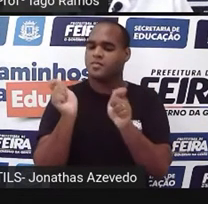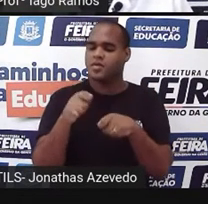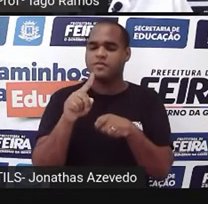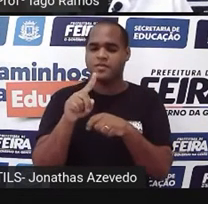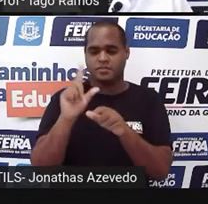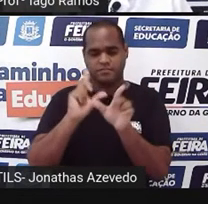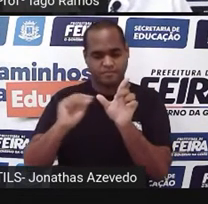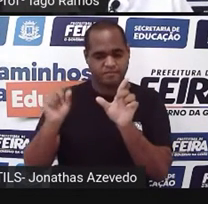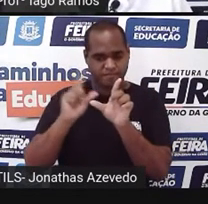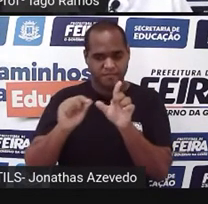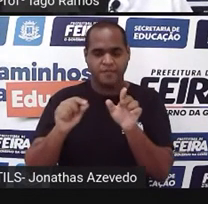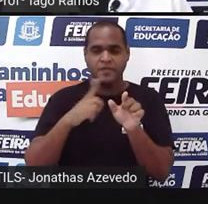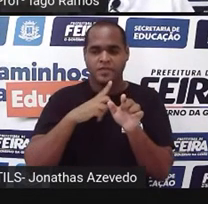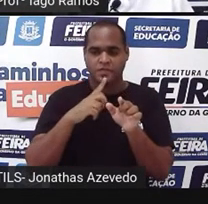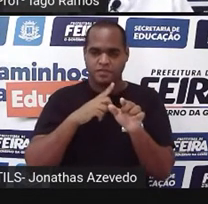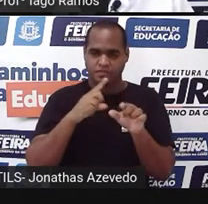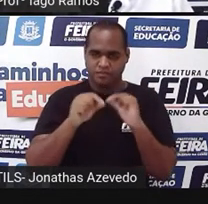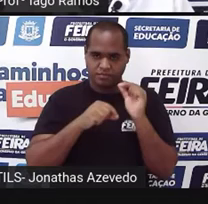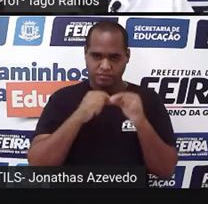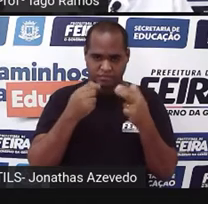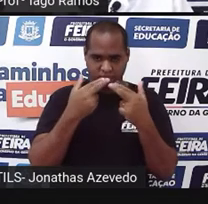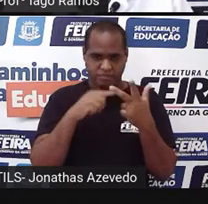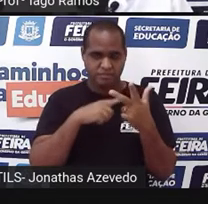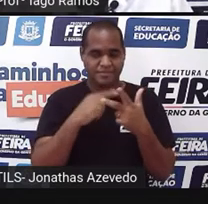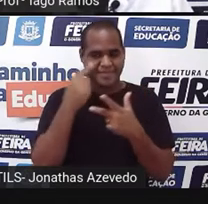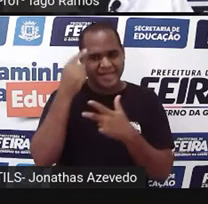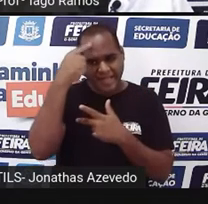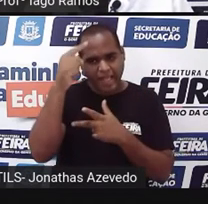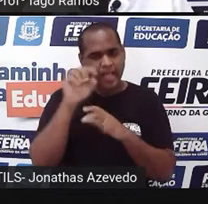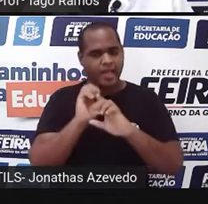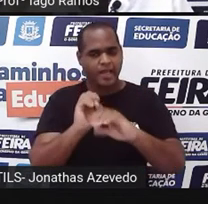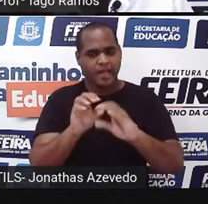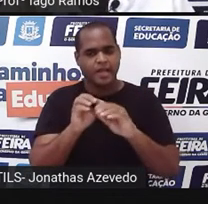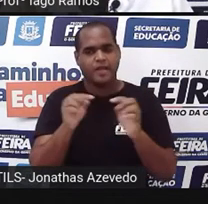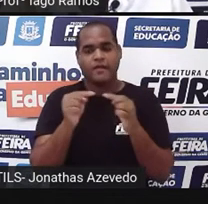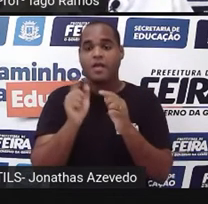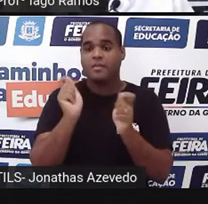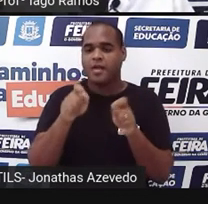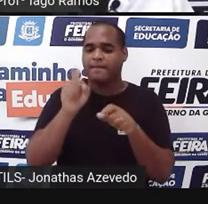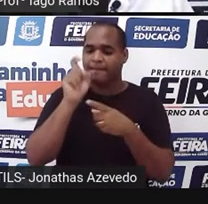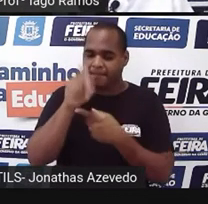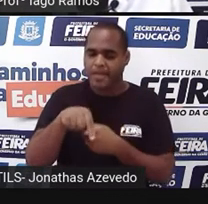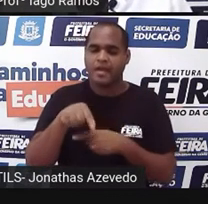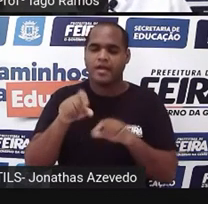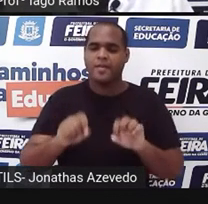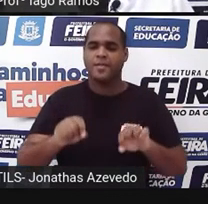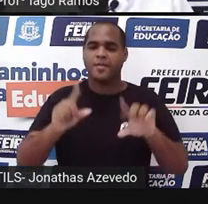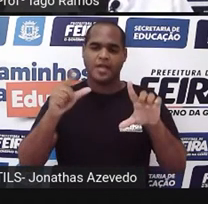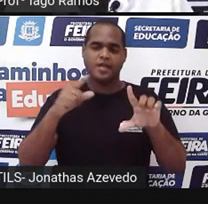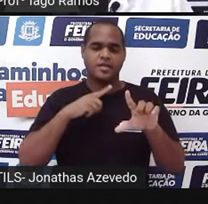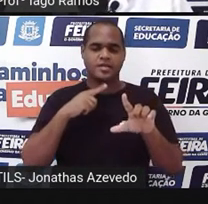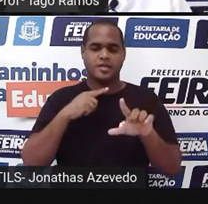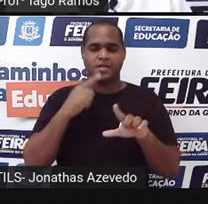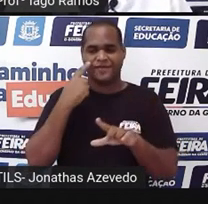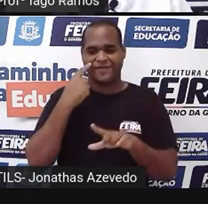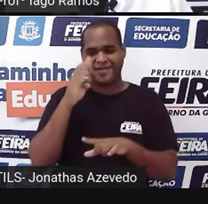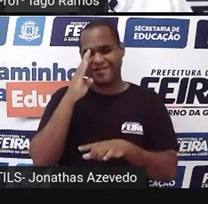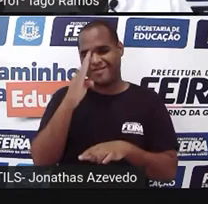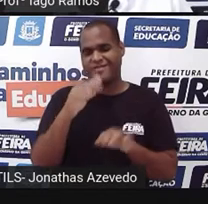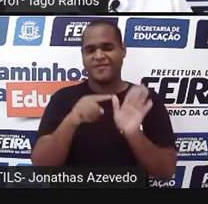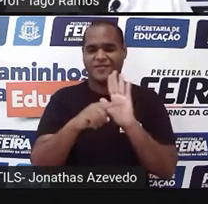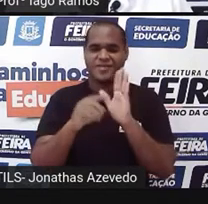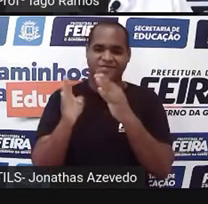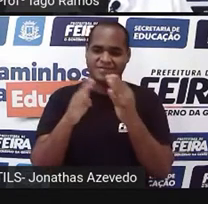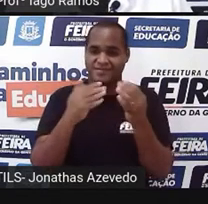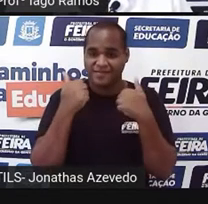o link tá bom esse link aí na descrição da aula só para você dar um clipe e direto ver esse